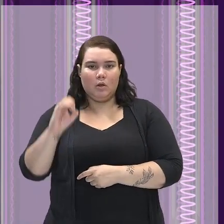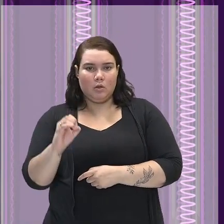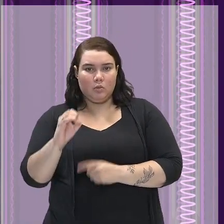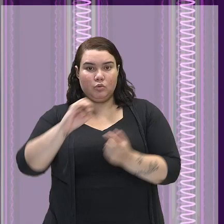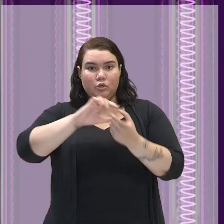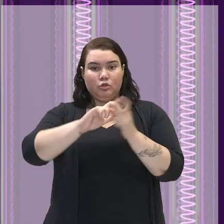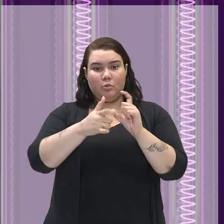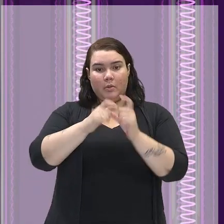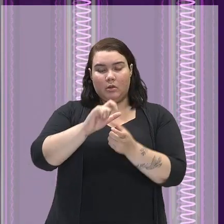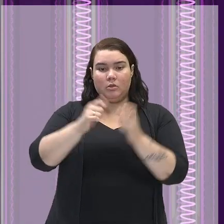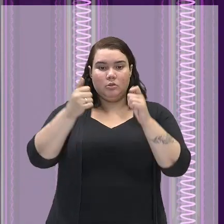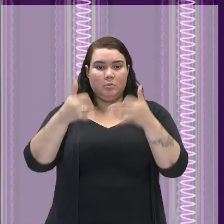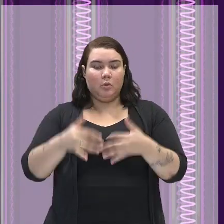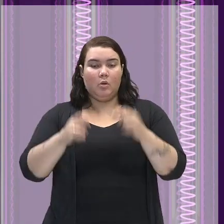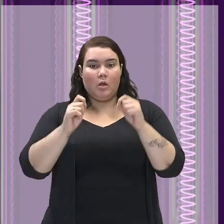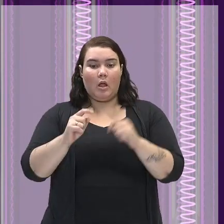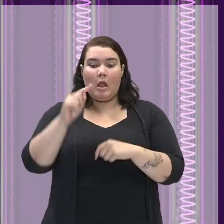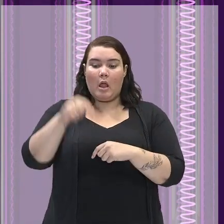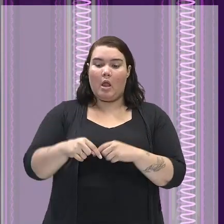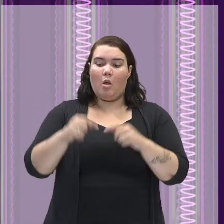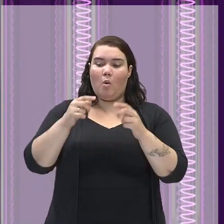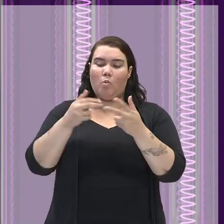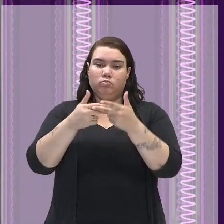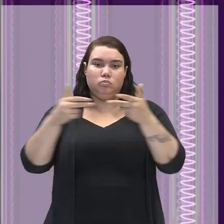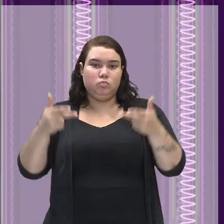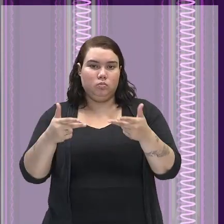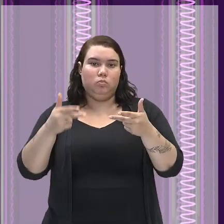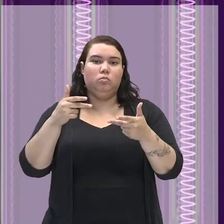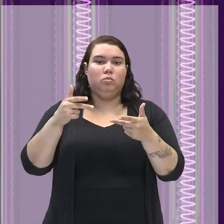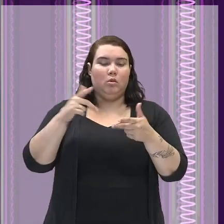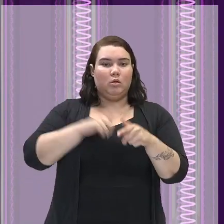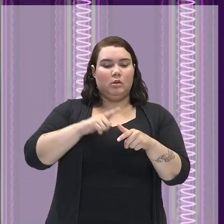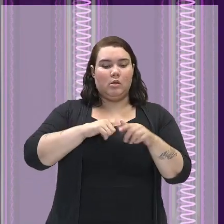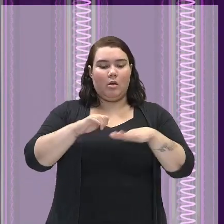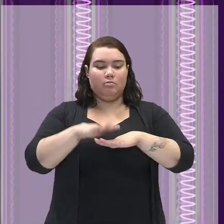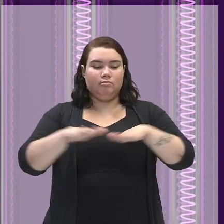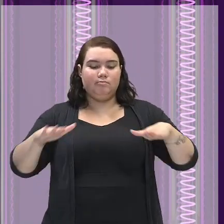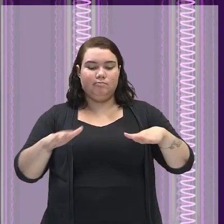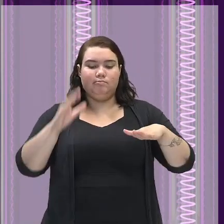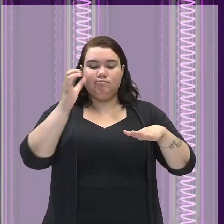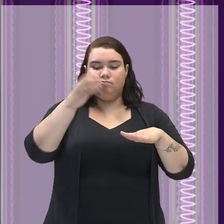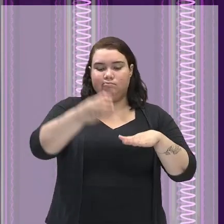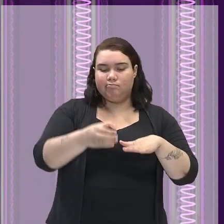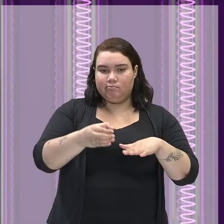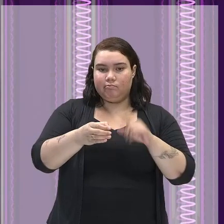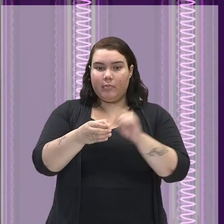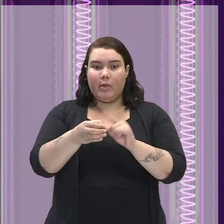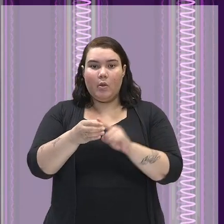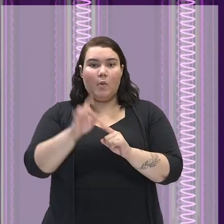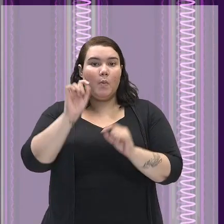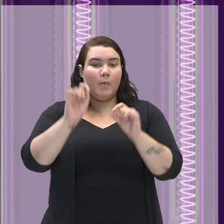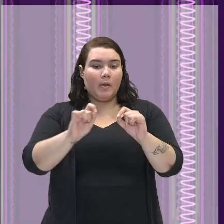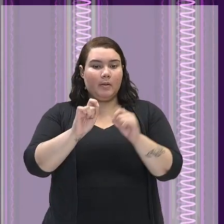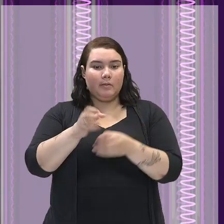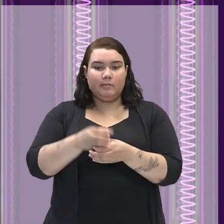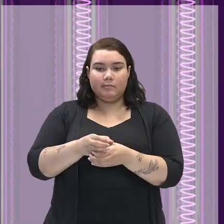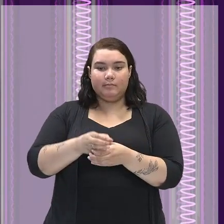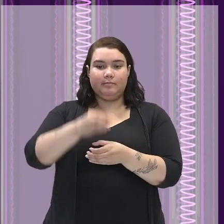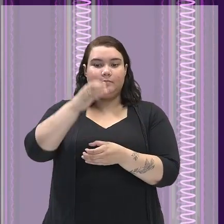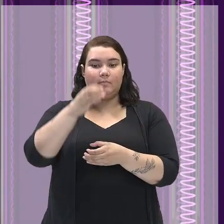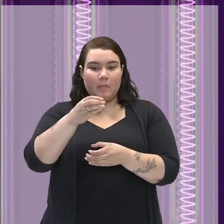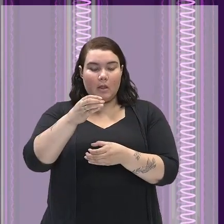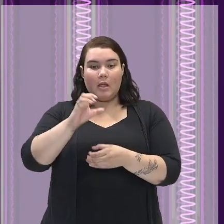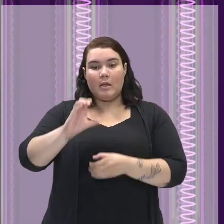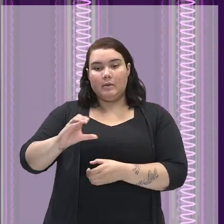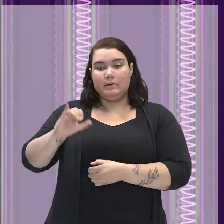está falando de algo no espaço tridimensional. E o nosso sólido geométrico é o